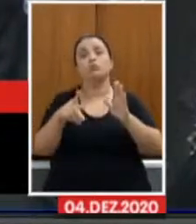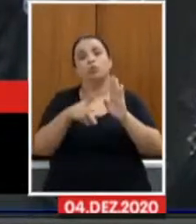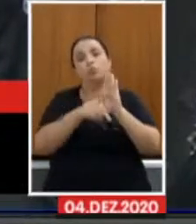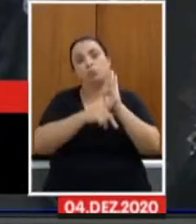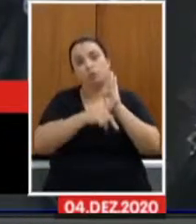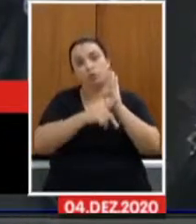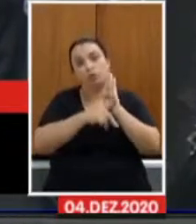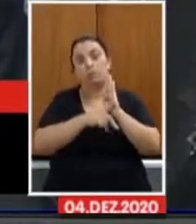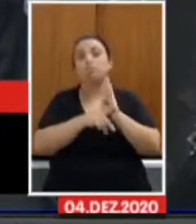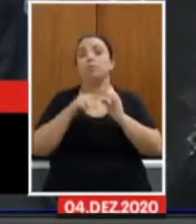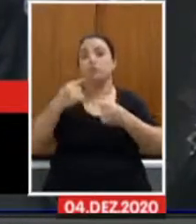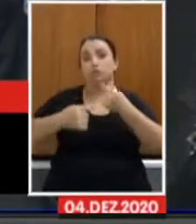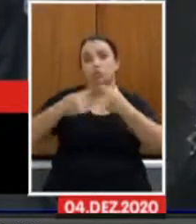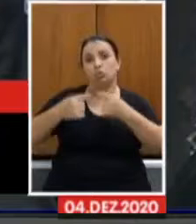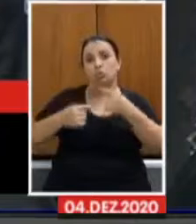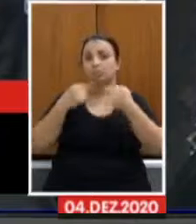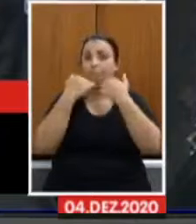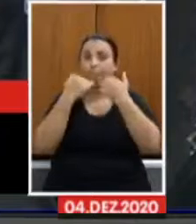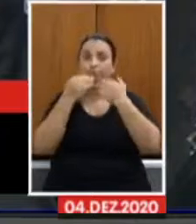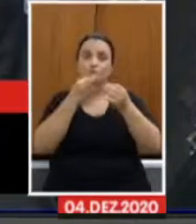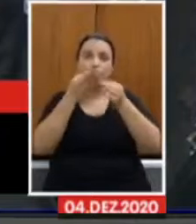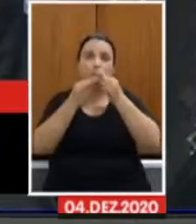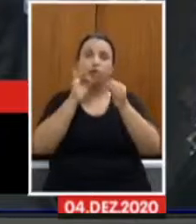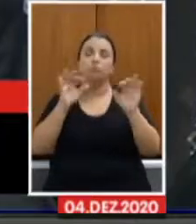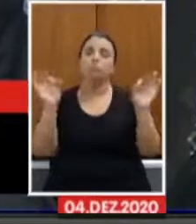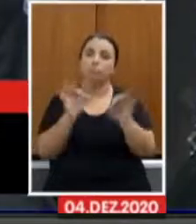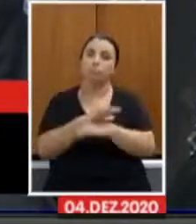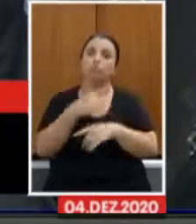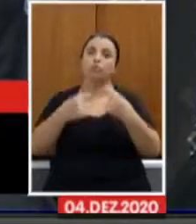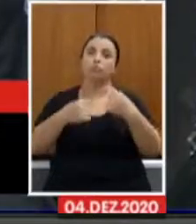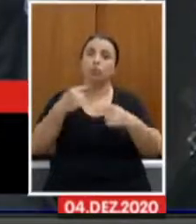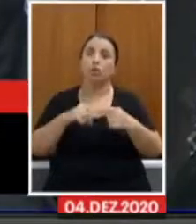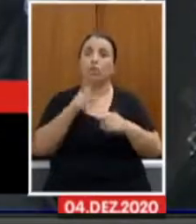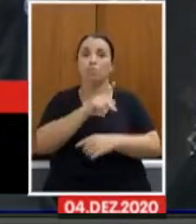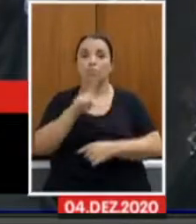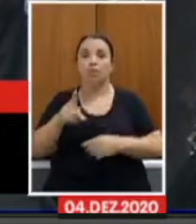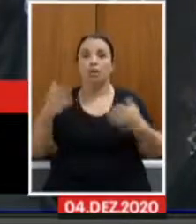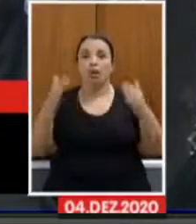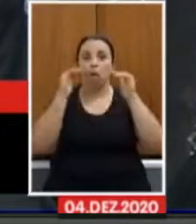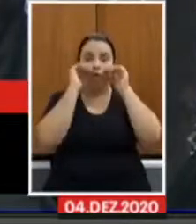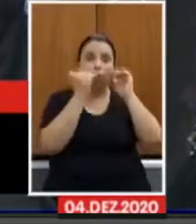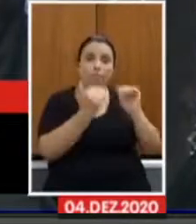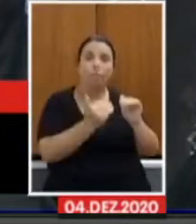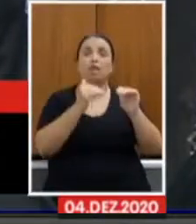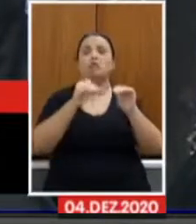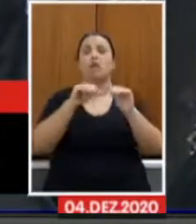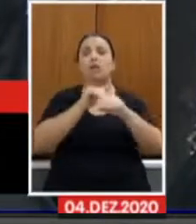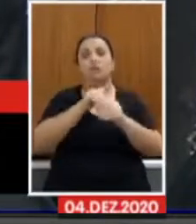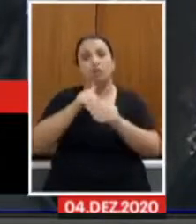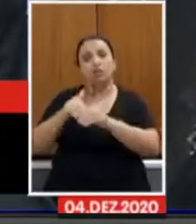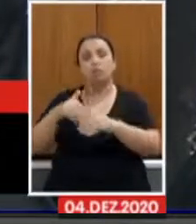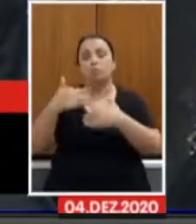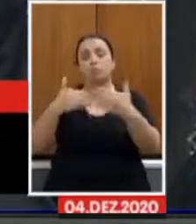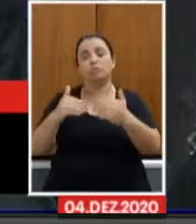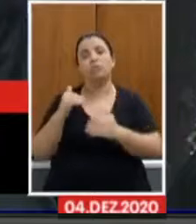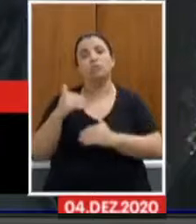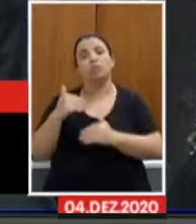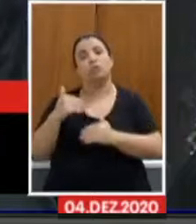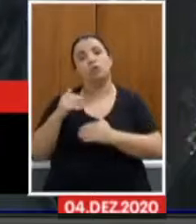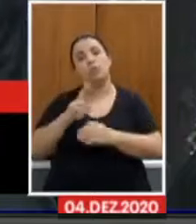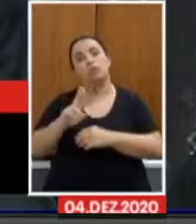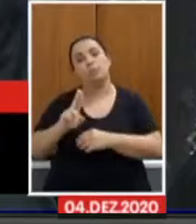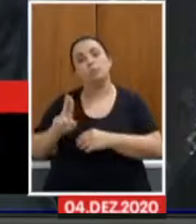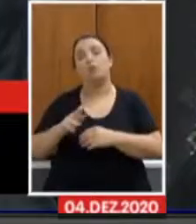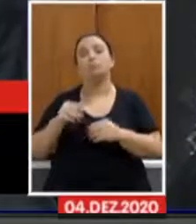Em discussão o projeto, não há oradores inscritos, encerra-se a discussão. A presidência vai submeter a matéria à votação pelo processo nominal. Em votação